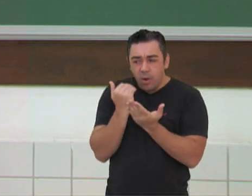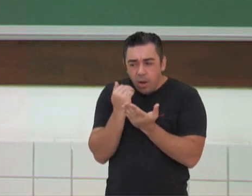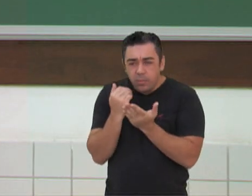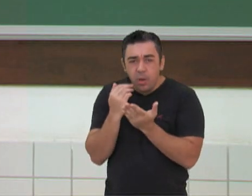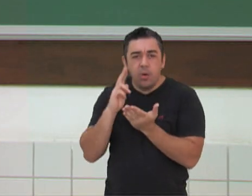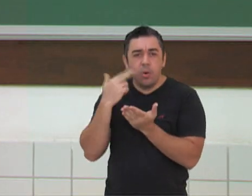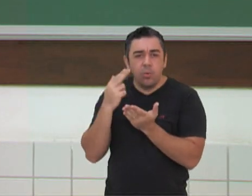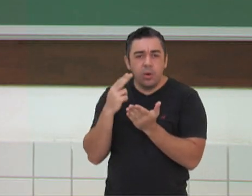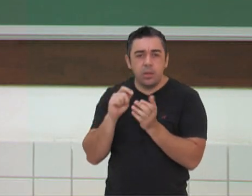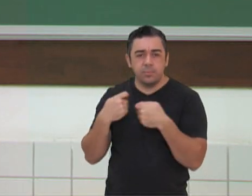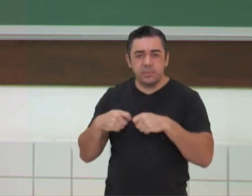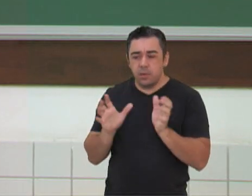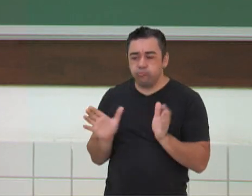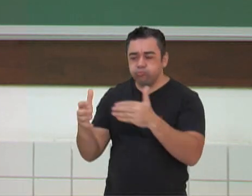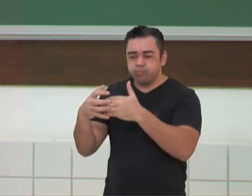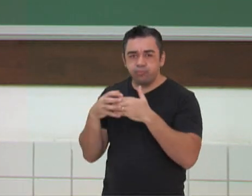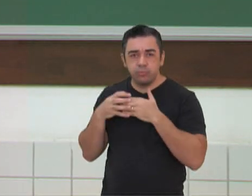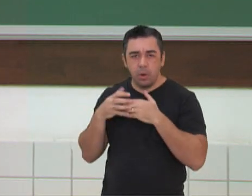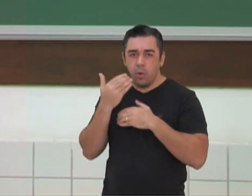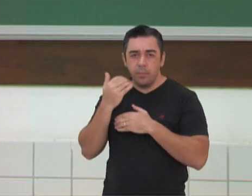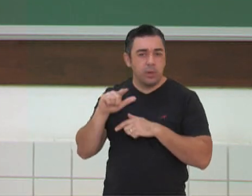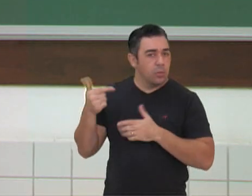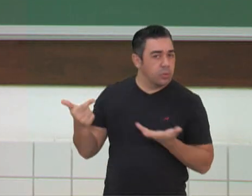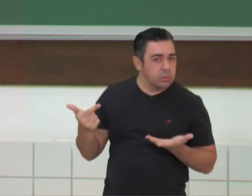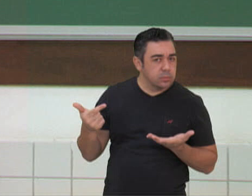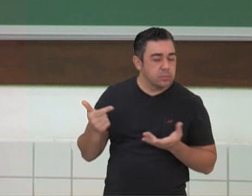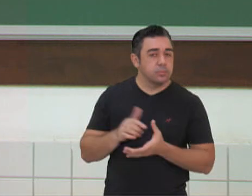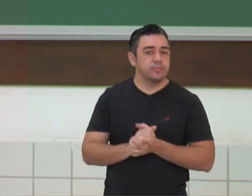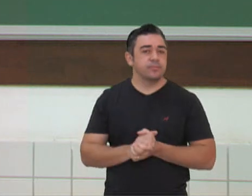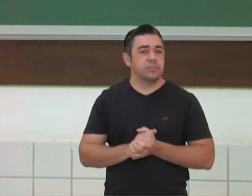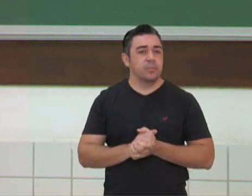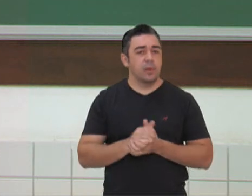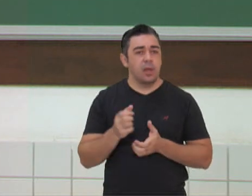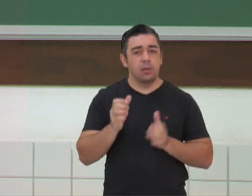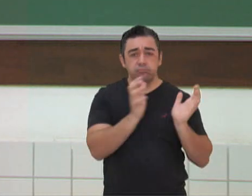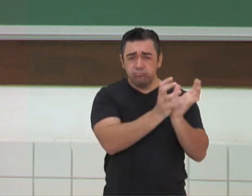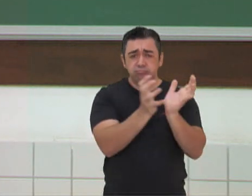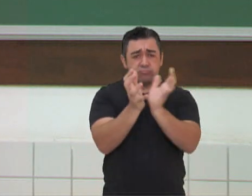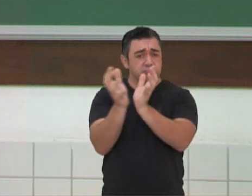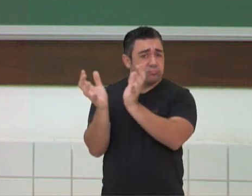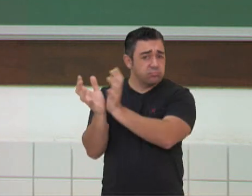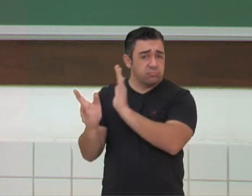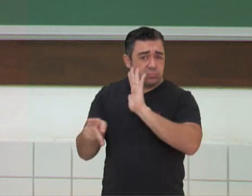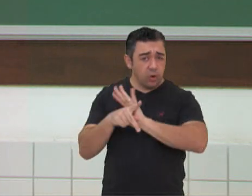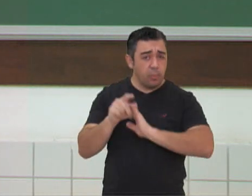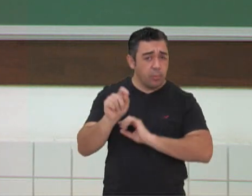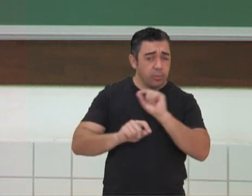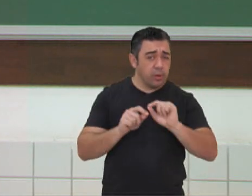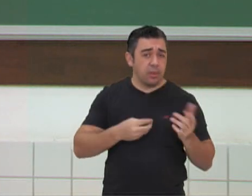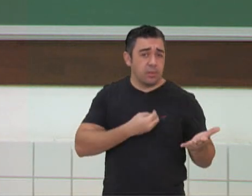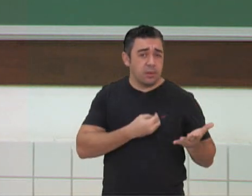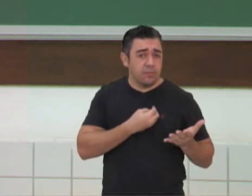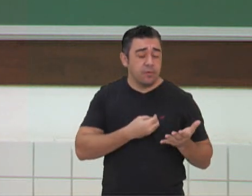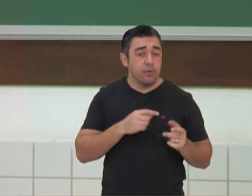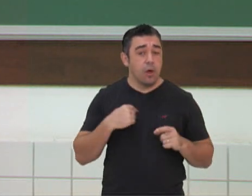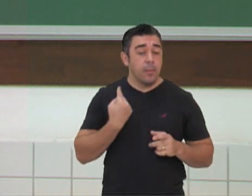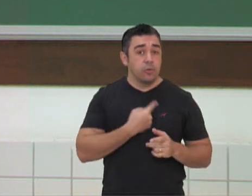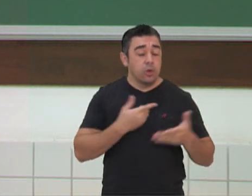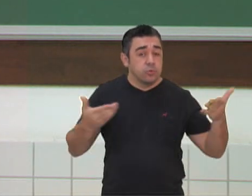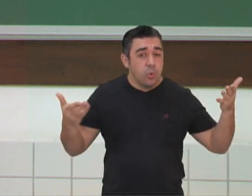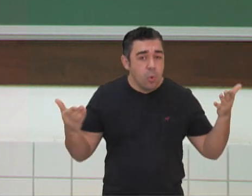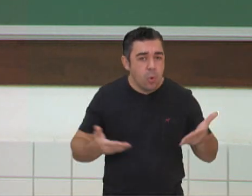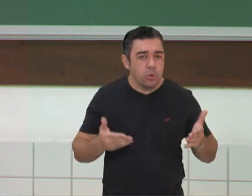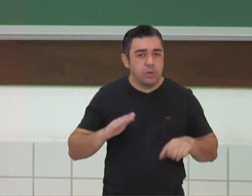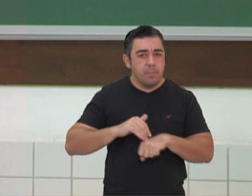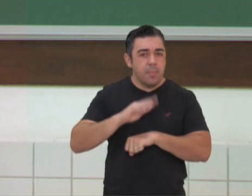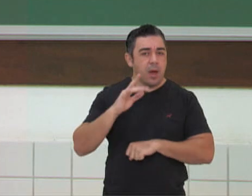o próprio alimento ou ele precisa se alimentar de uma outra fonte. Então, aqui são alguns exemplos de classificação dos seres vivos. Mas para a gente, hoje, a forma